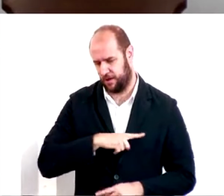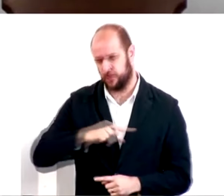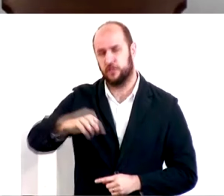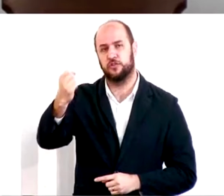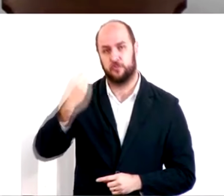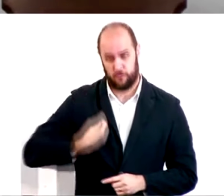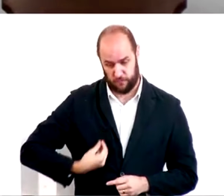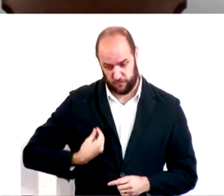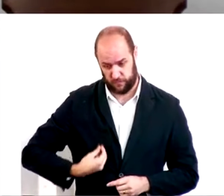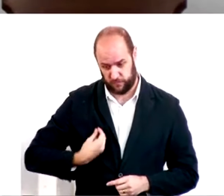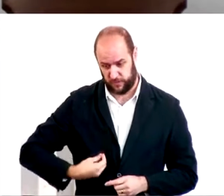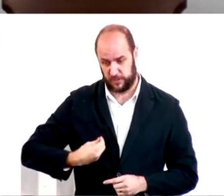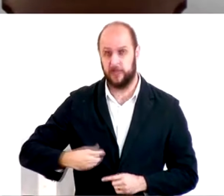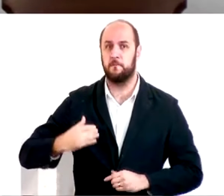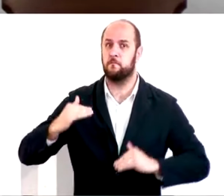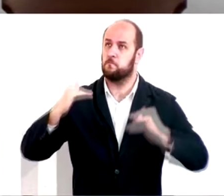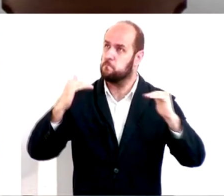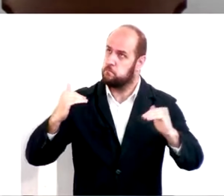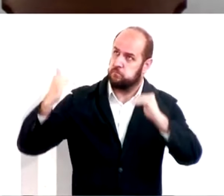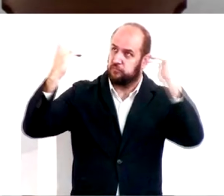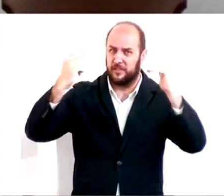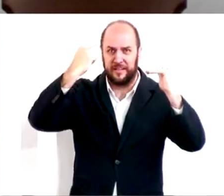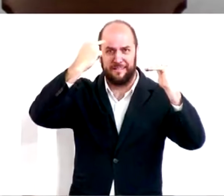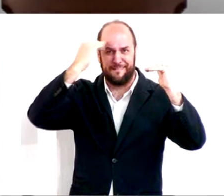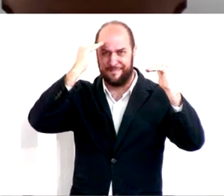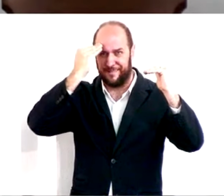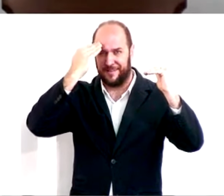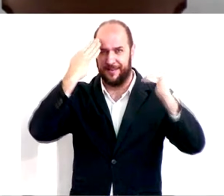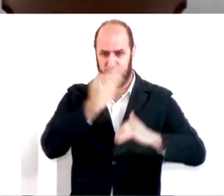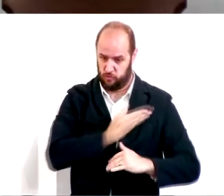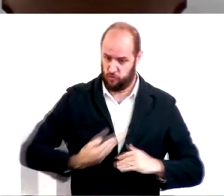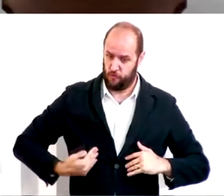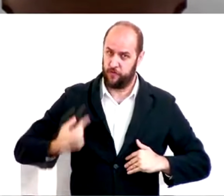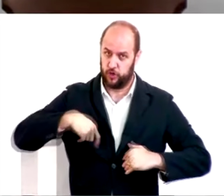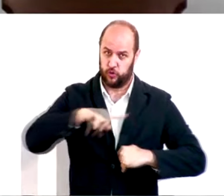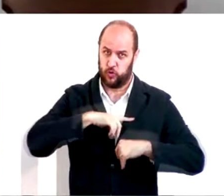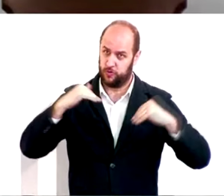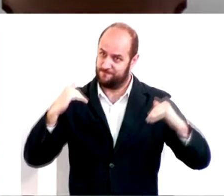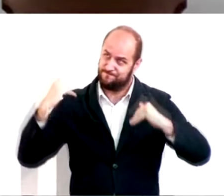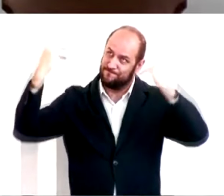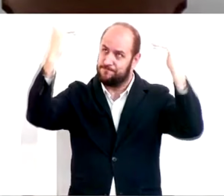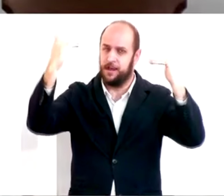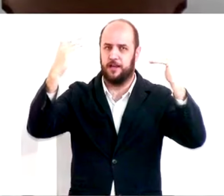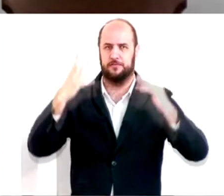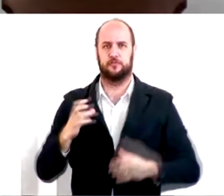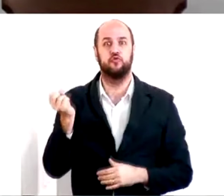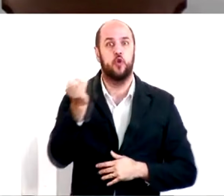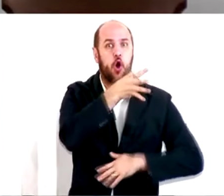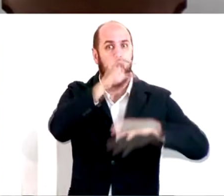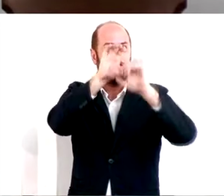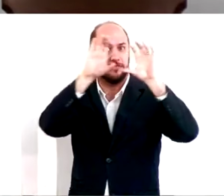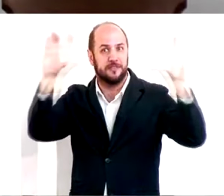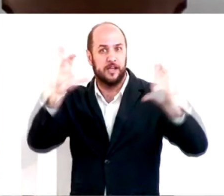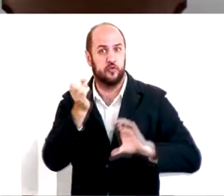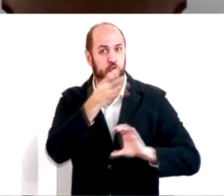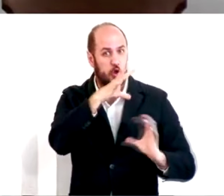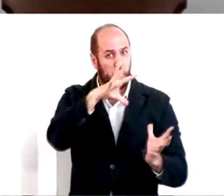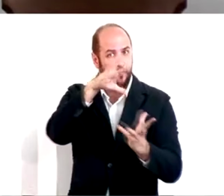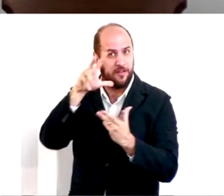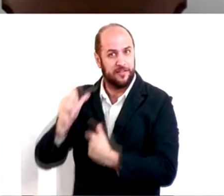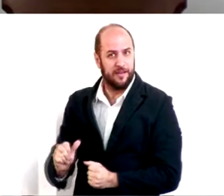sistema maior. A nossa terra eterna, os novos céus e as novas terras,